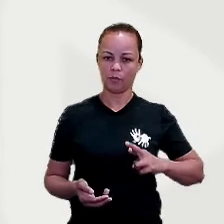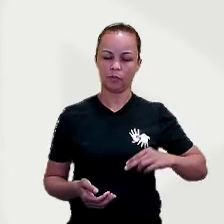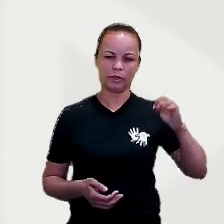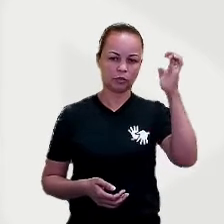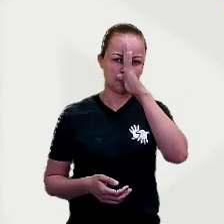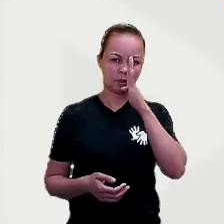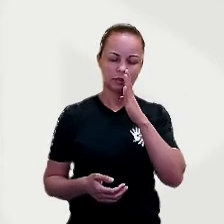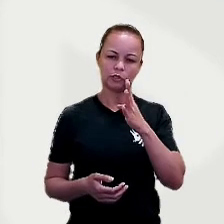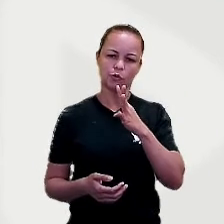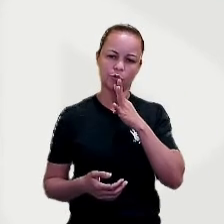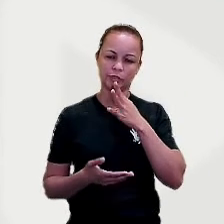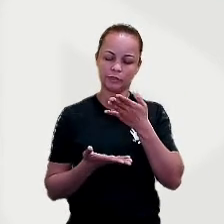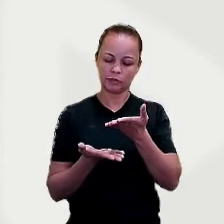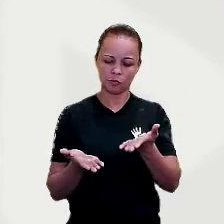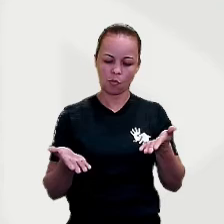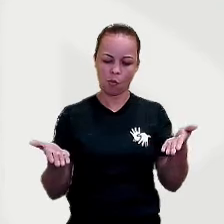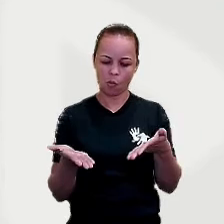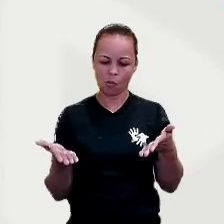Brasil,